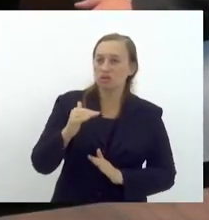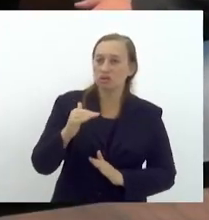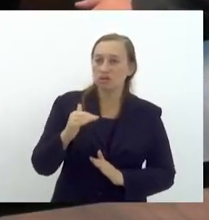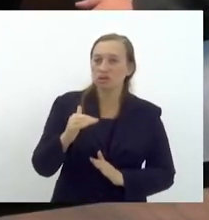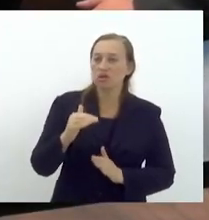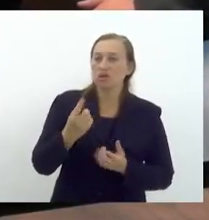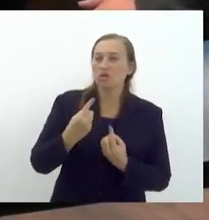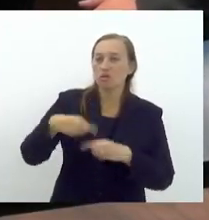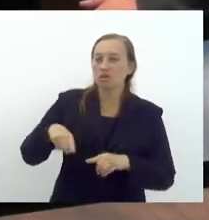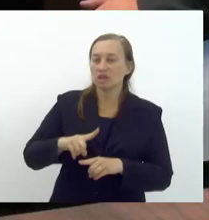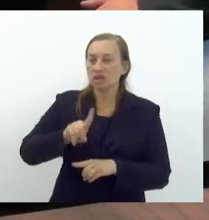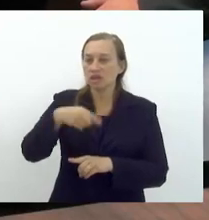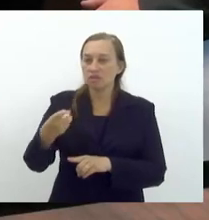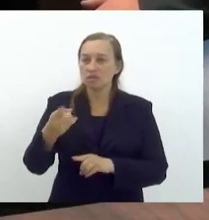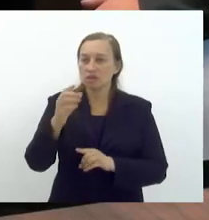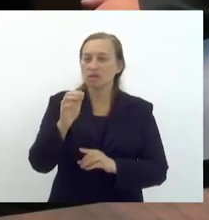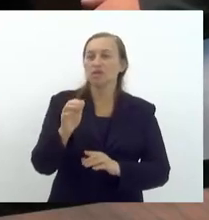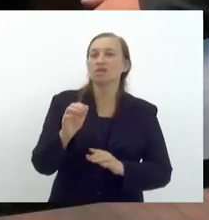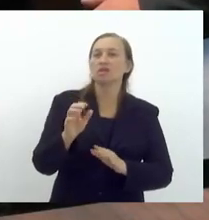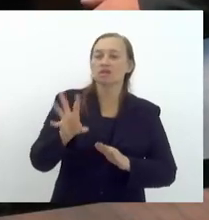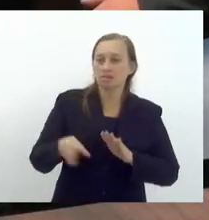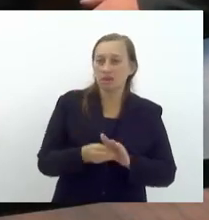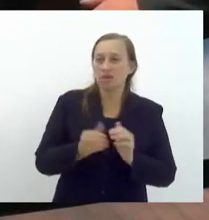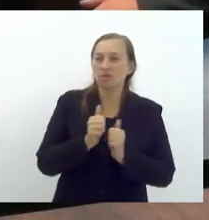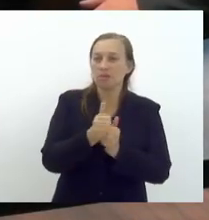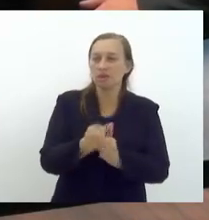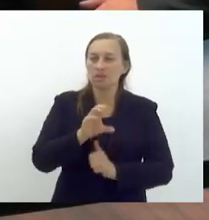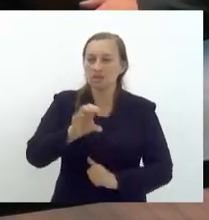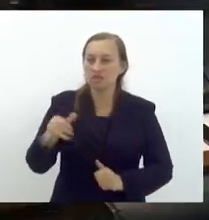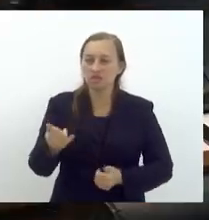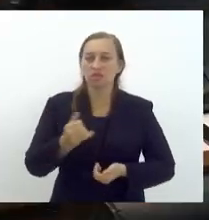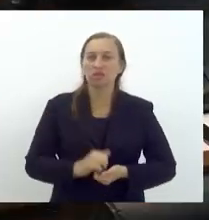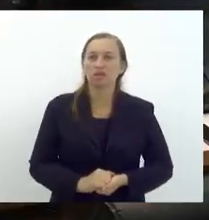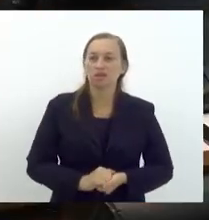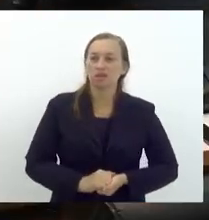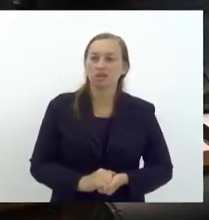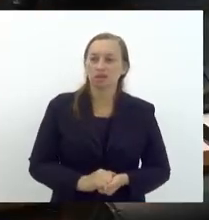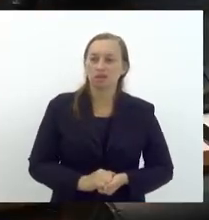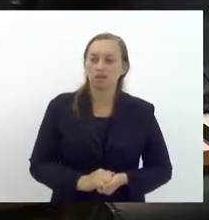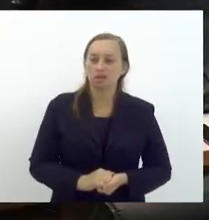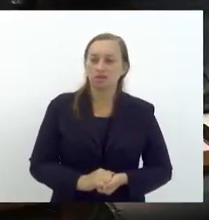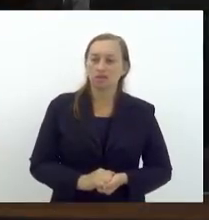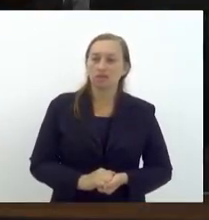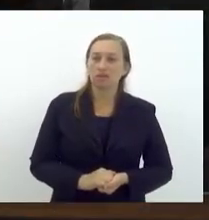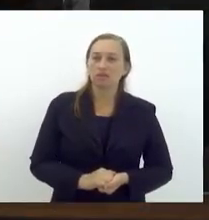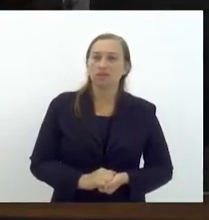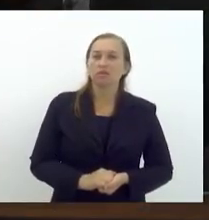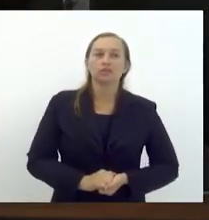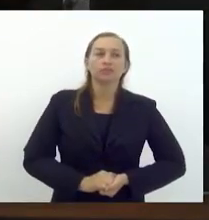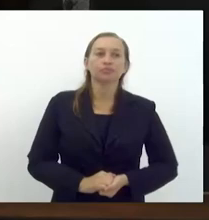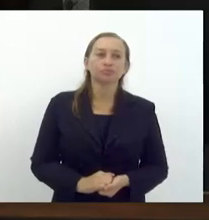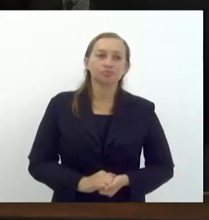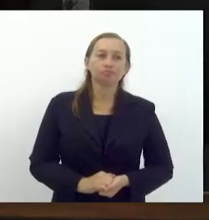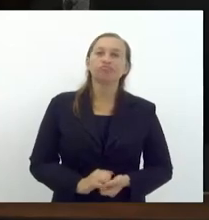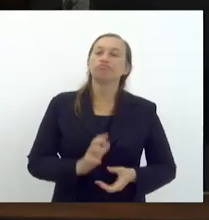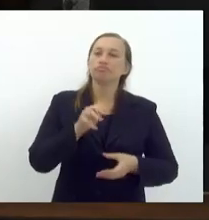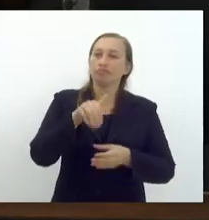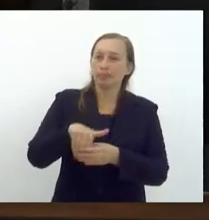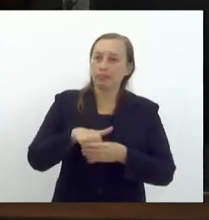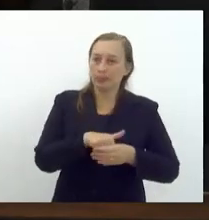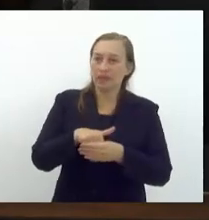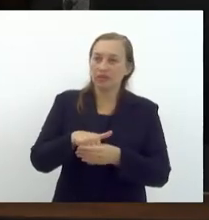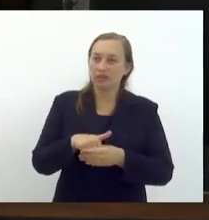contrário as demais emendas acompanhando a ccj com os pareceres emitidos em votação